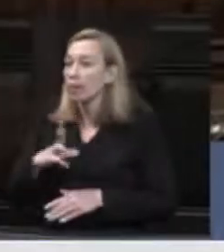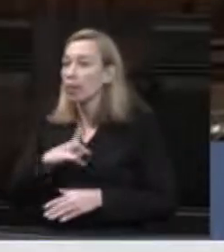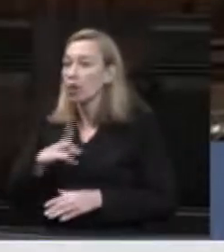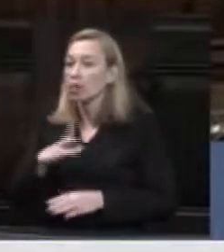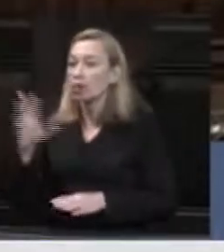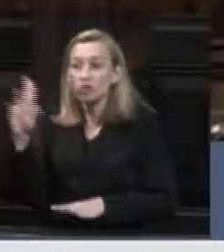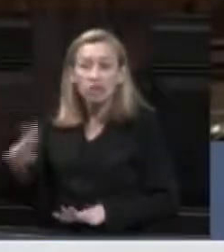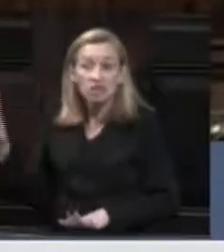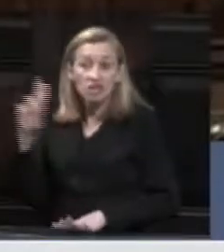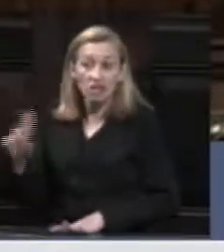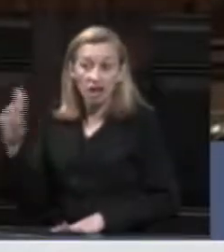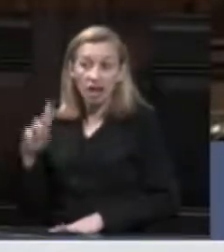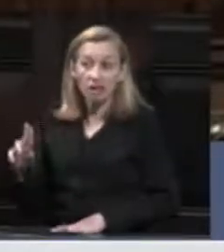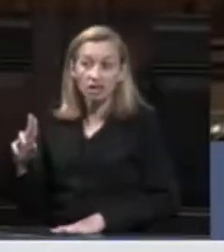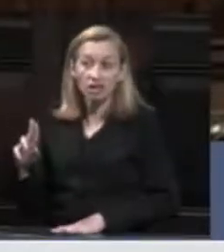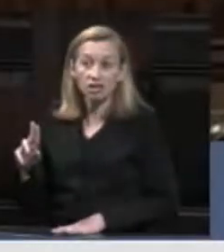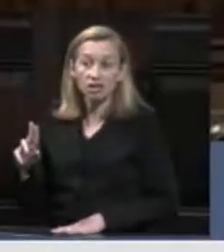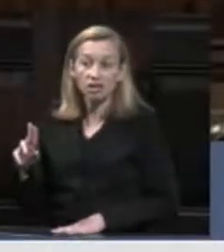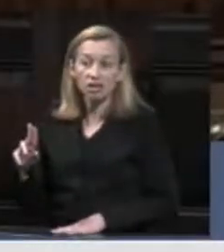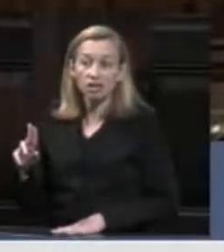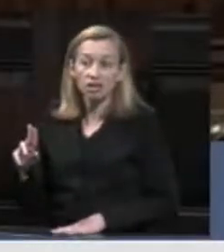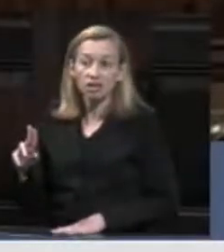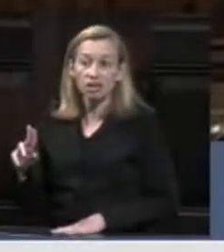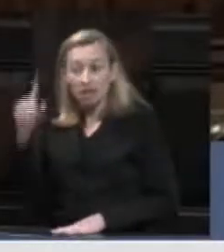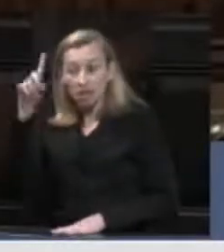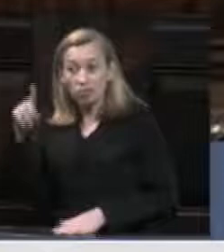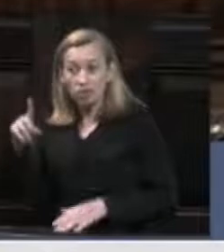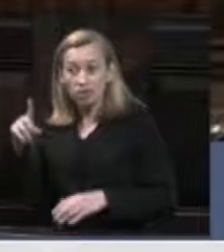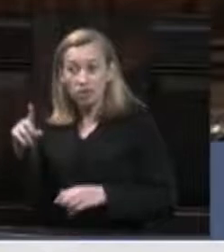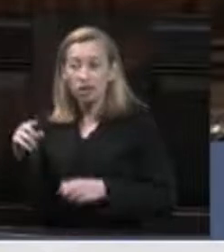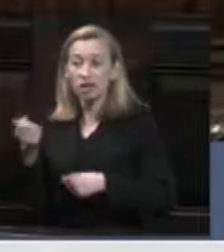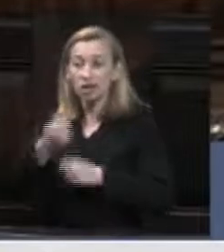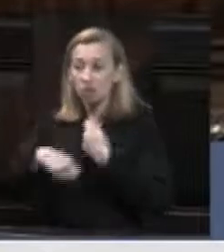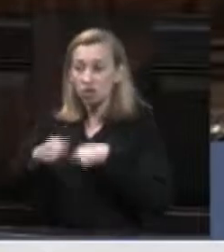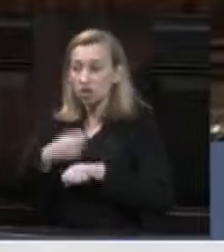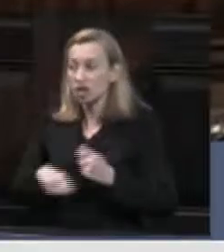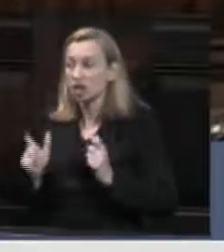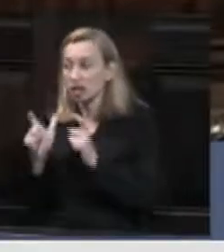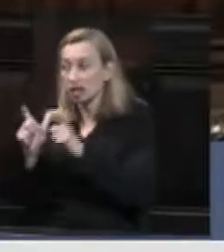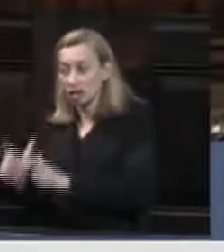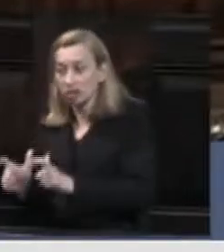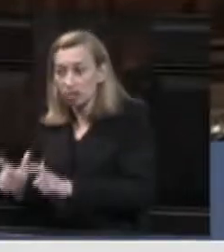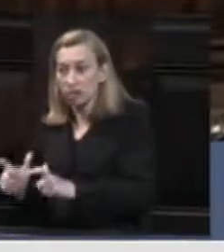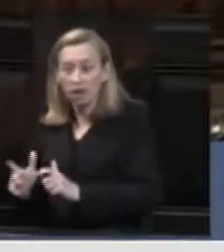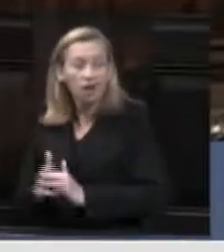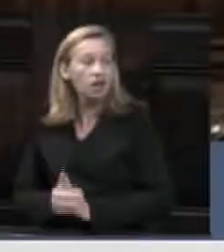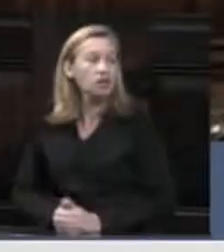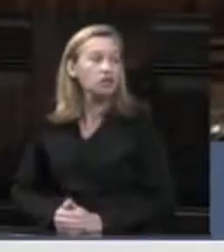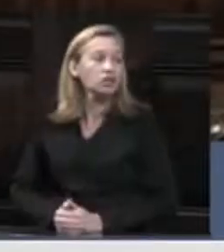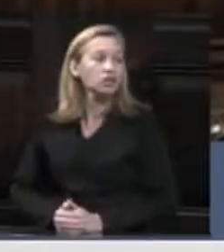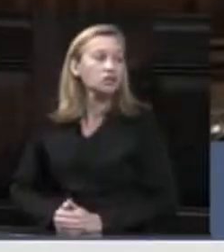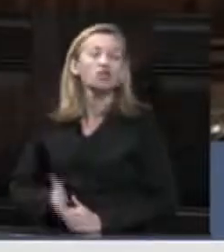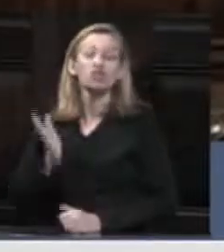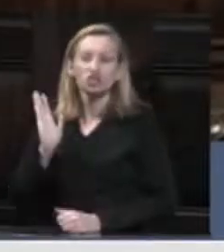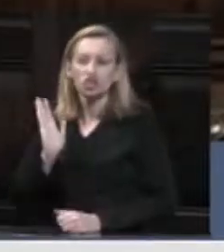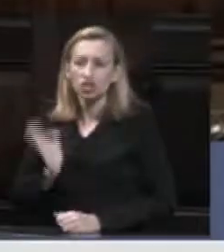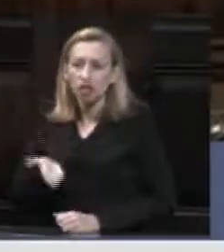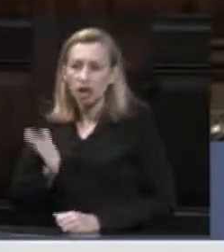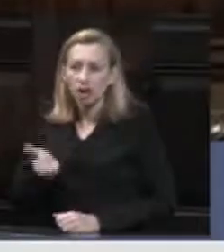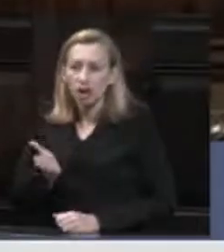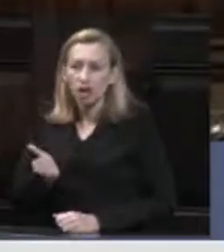universidade que dirigia por vontade da comunidade acadêmica da UFSC, já tinha sido levado a